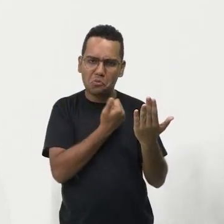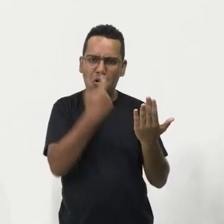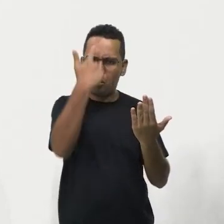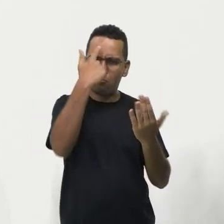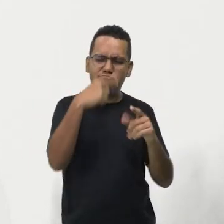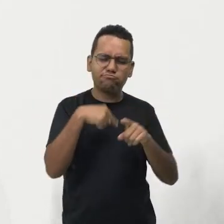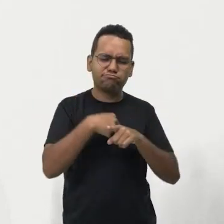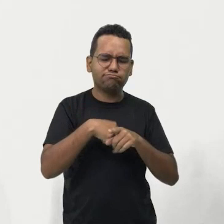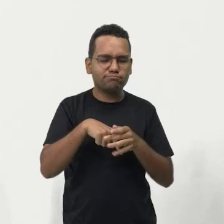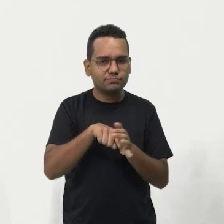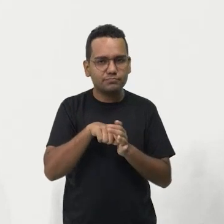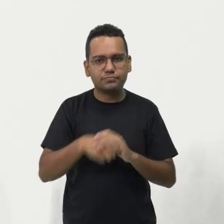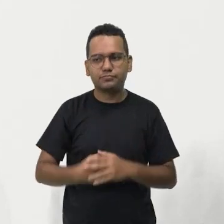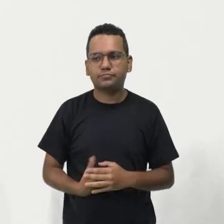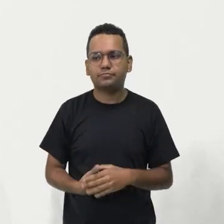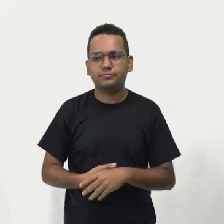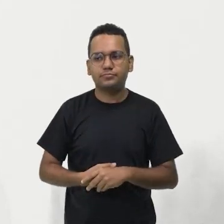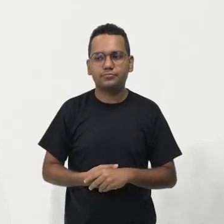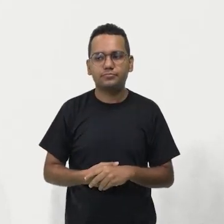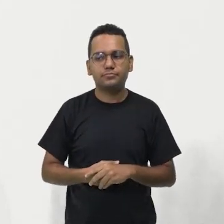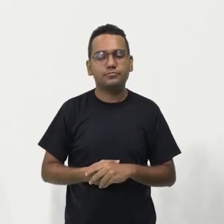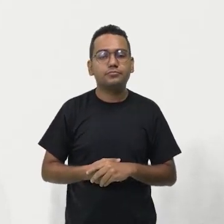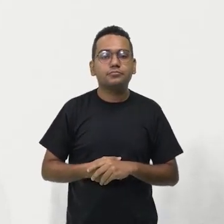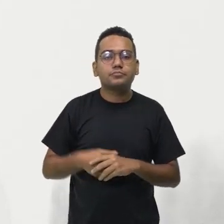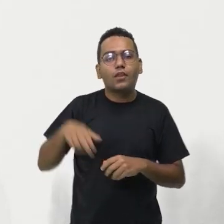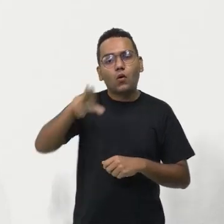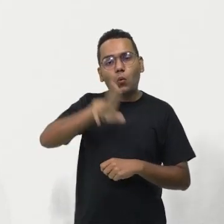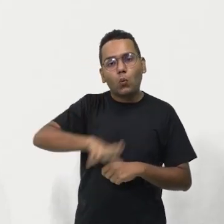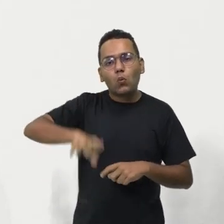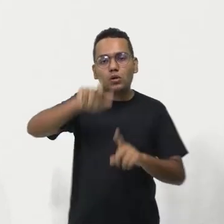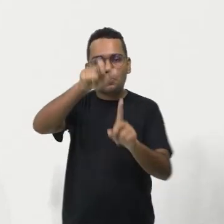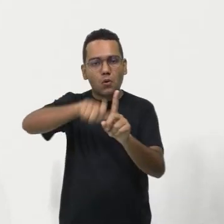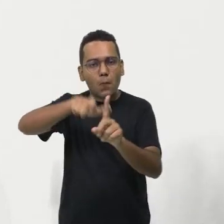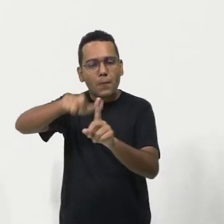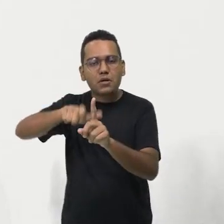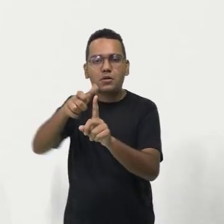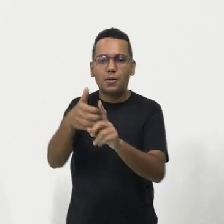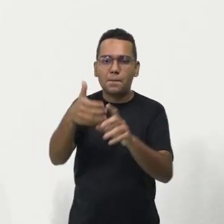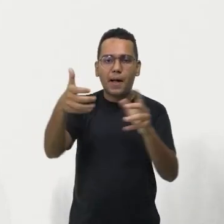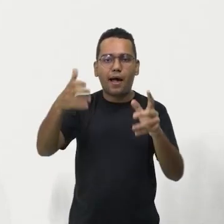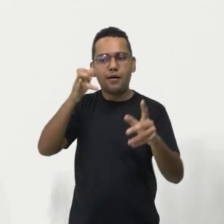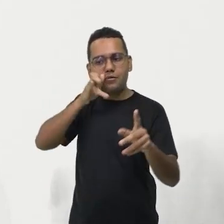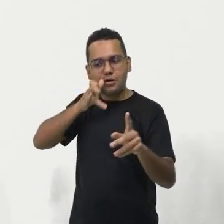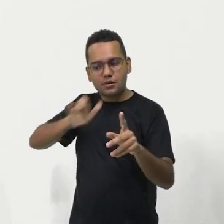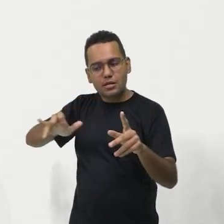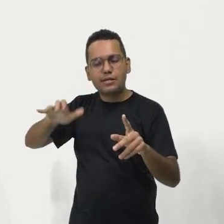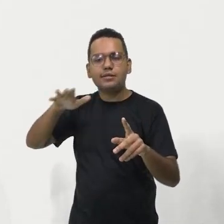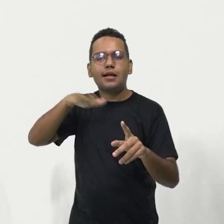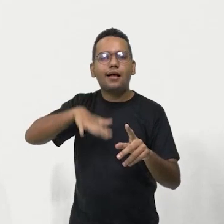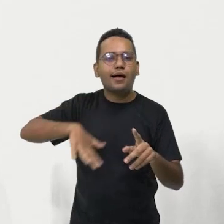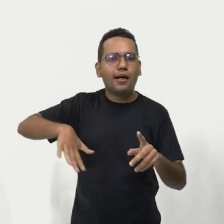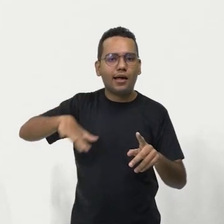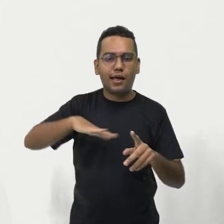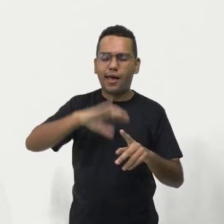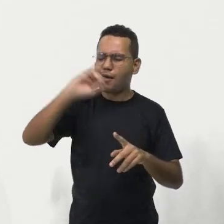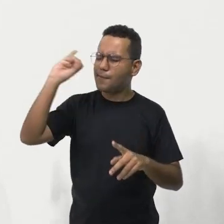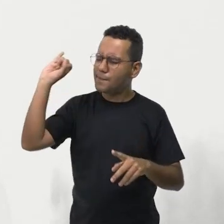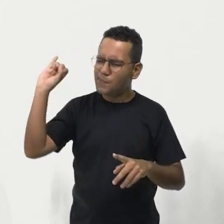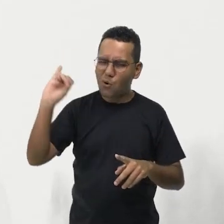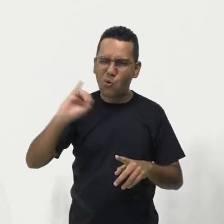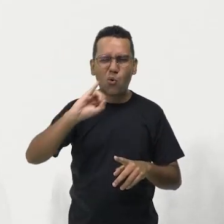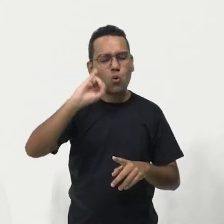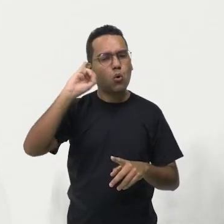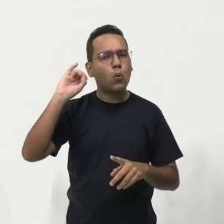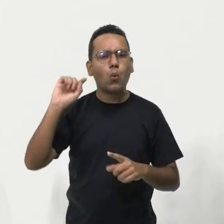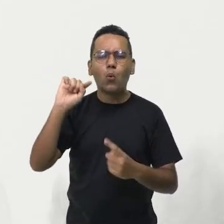esse título. Muito usada por personagens da ficção, a eletricidade é